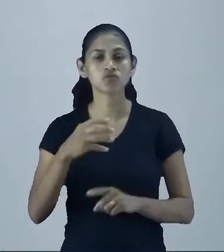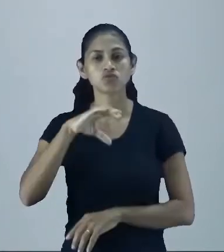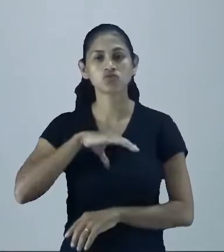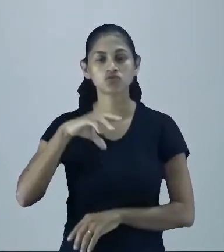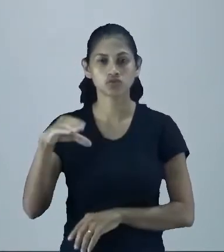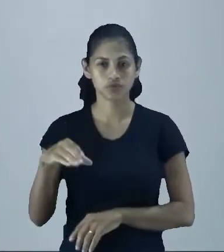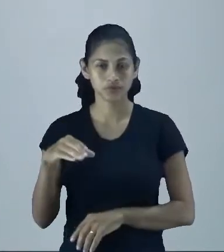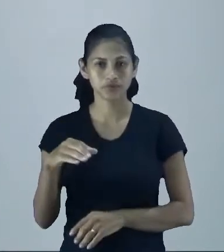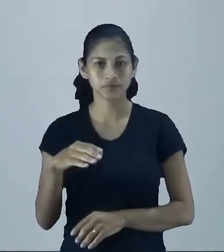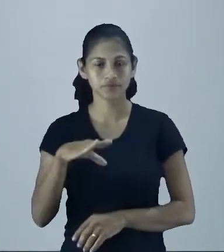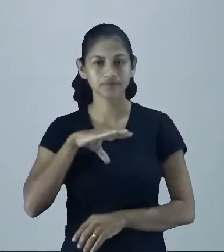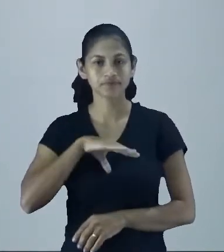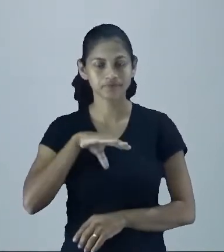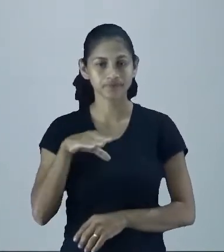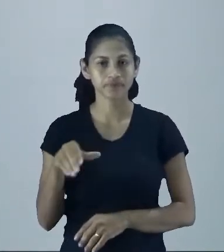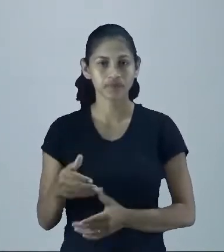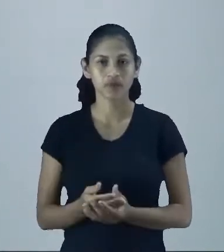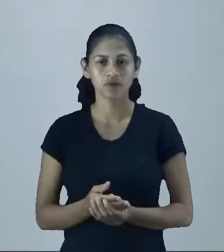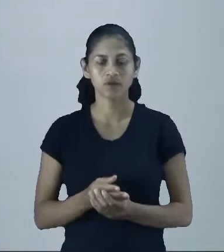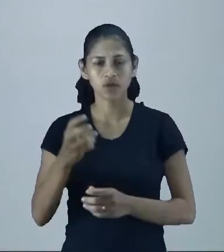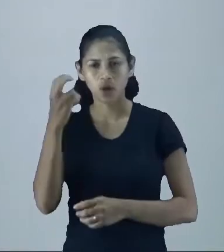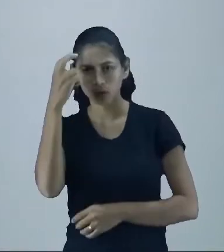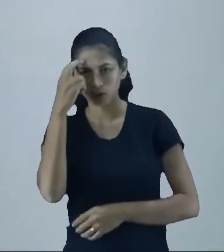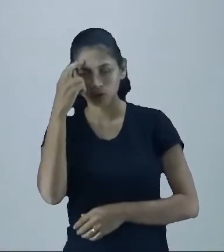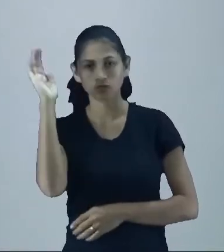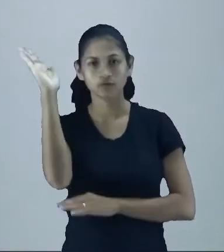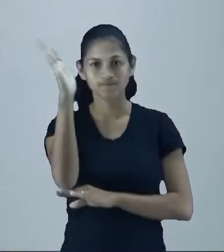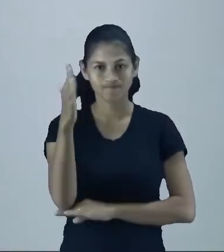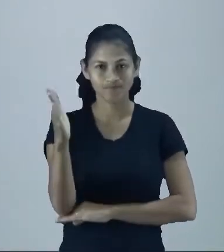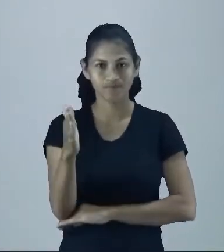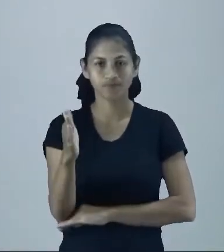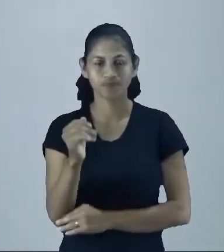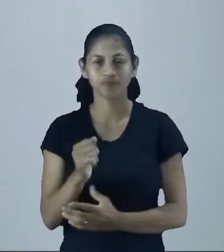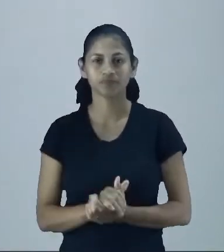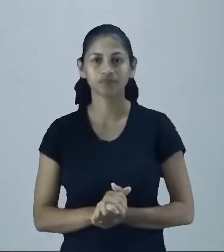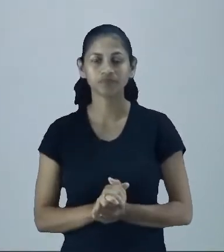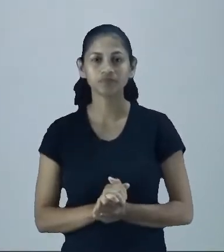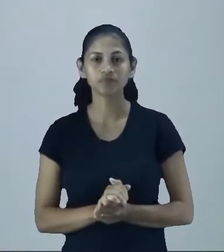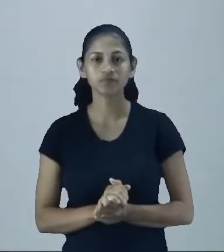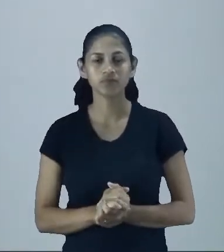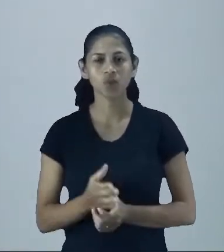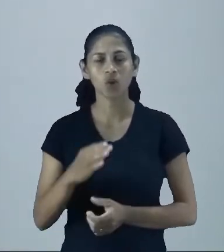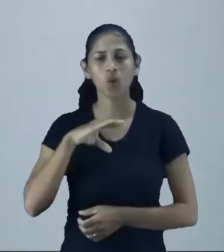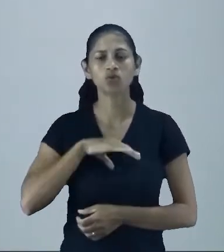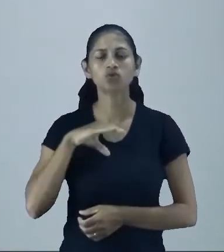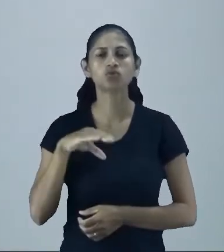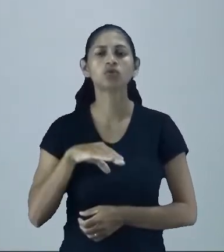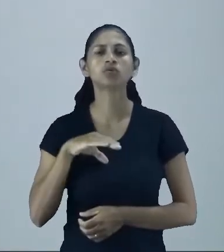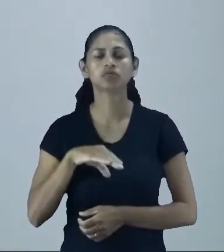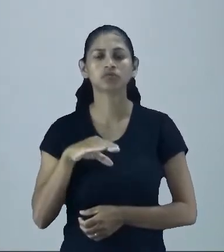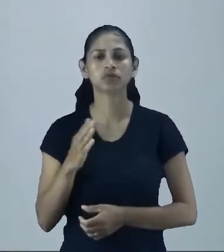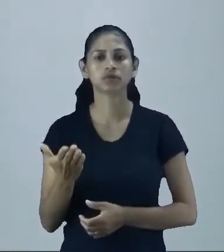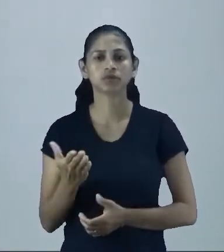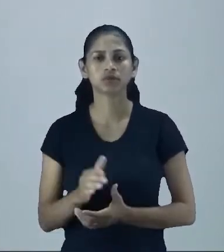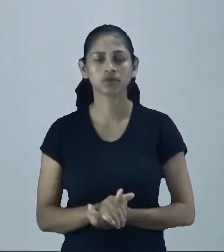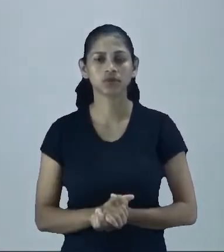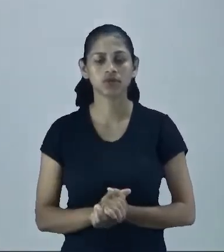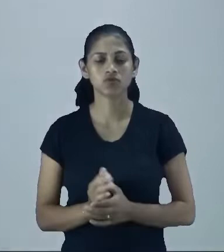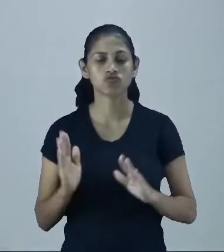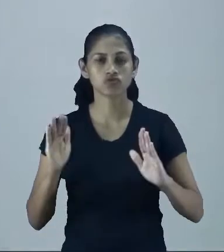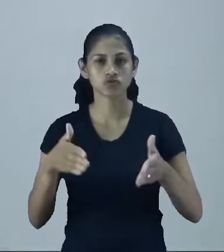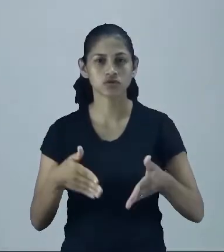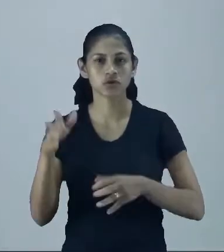na nossa cultura, na cultura brasileira, né? Assim que os portugueses, eles chegaram